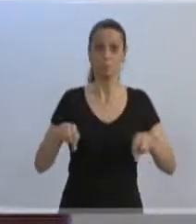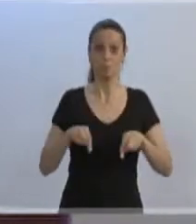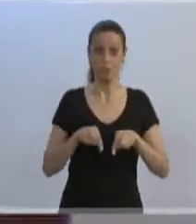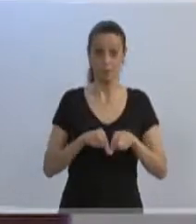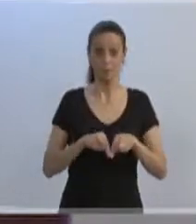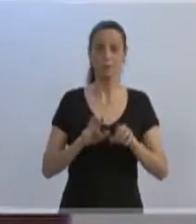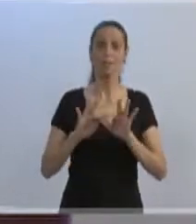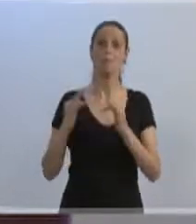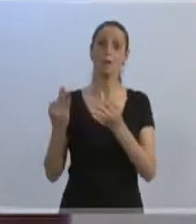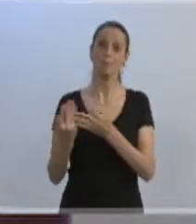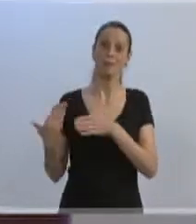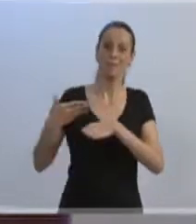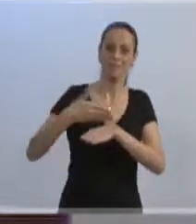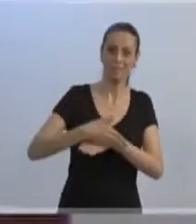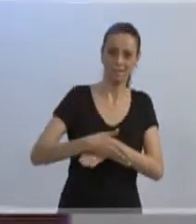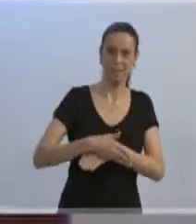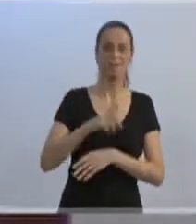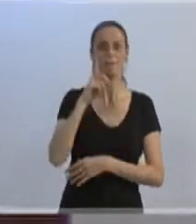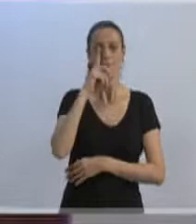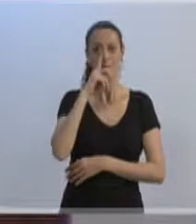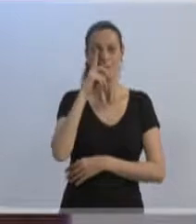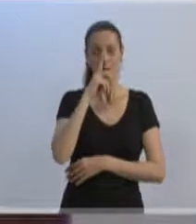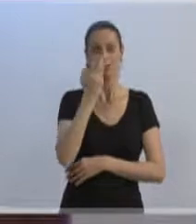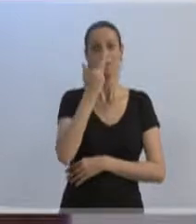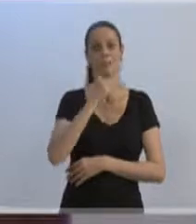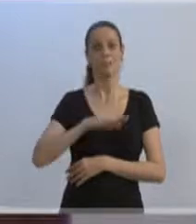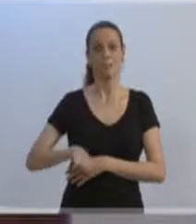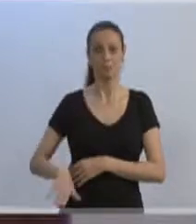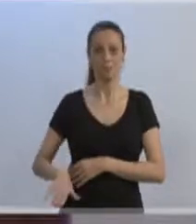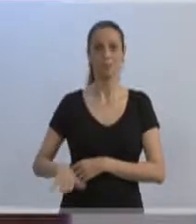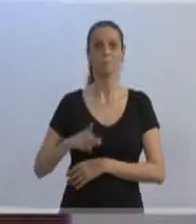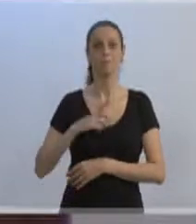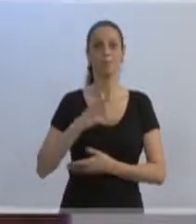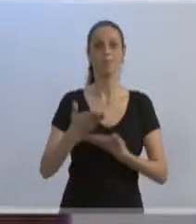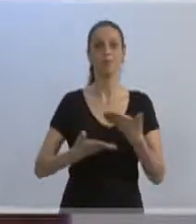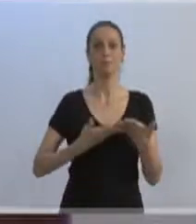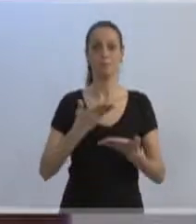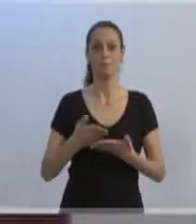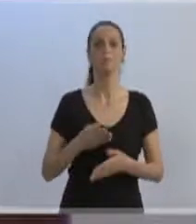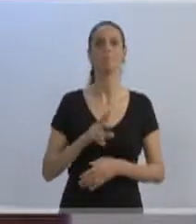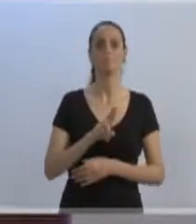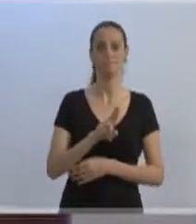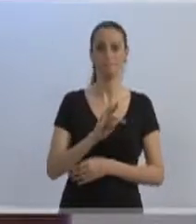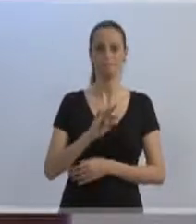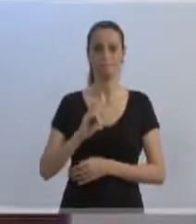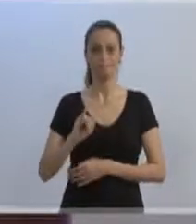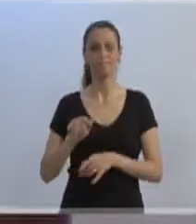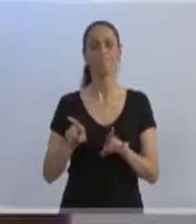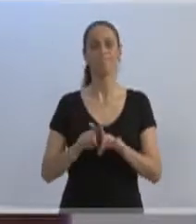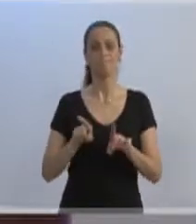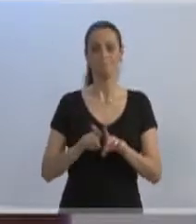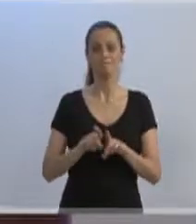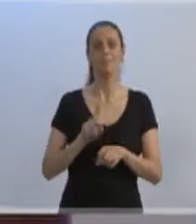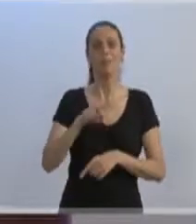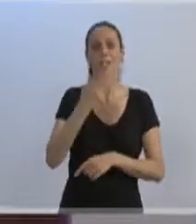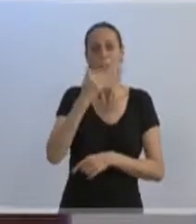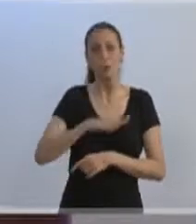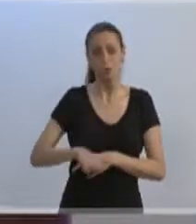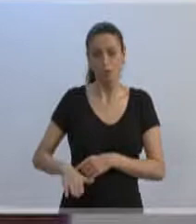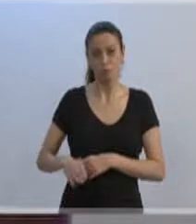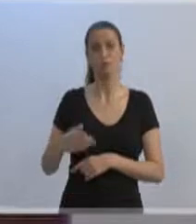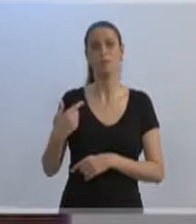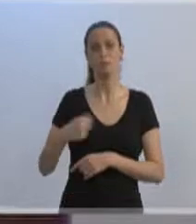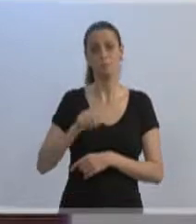acolher as mães de crianças que estão em tratamento de uti neonatal e pediátrico então a